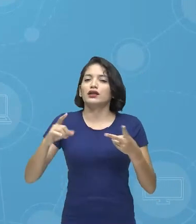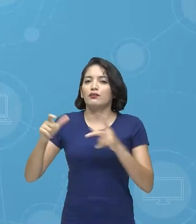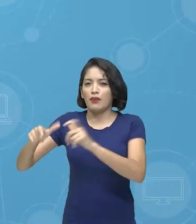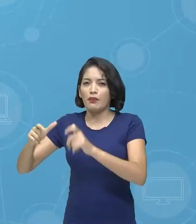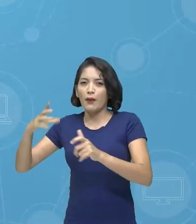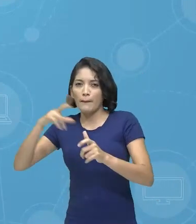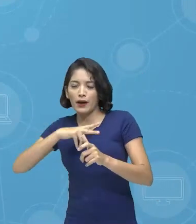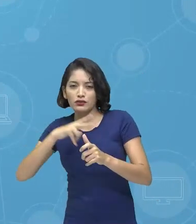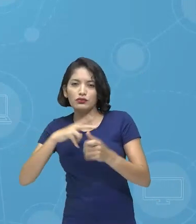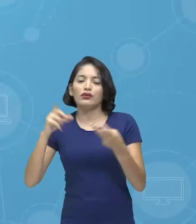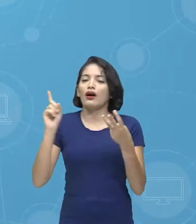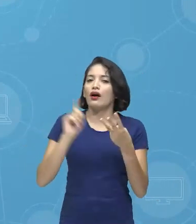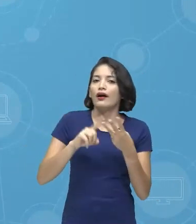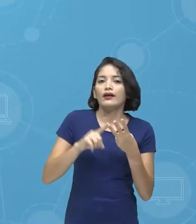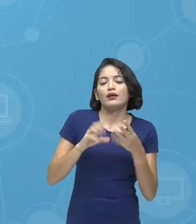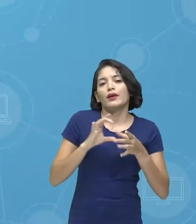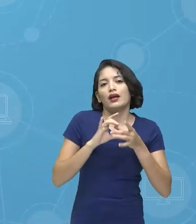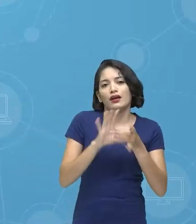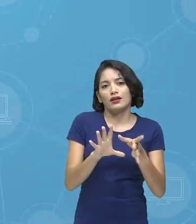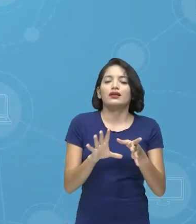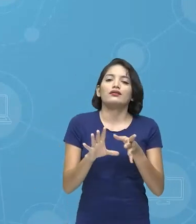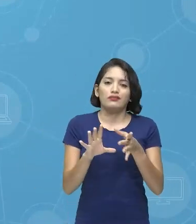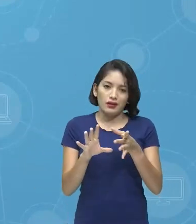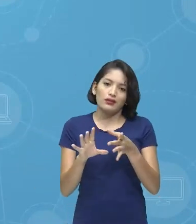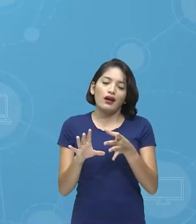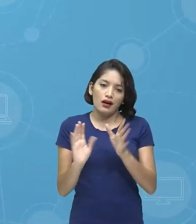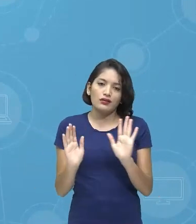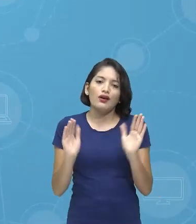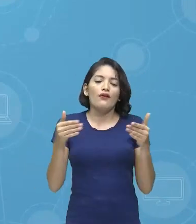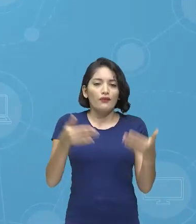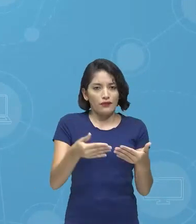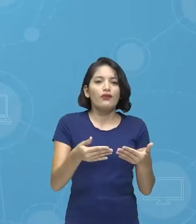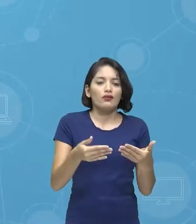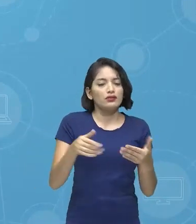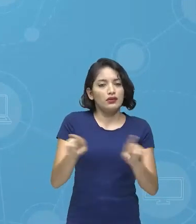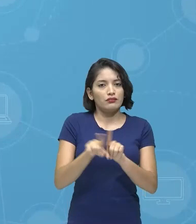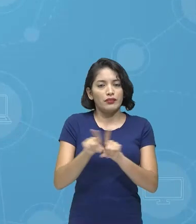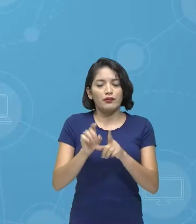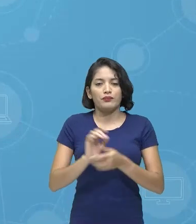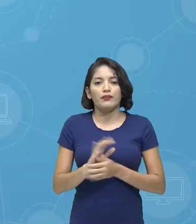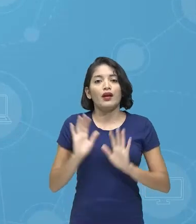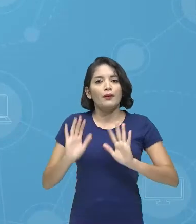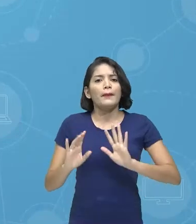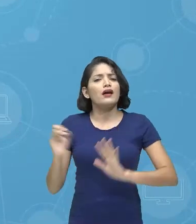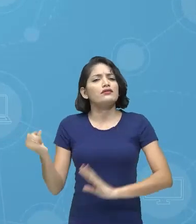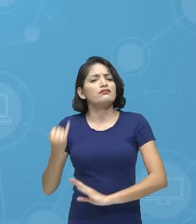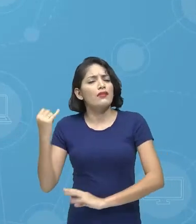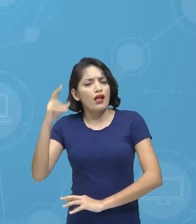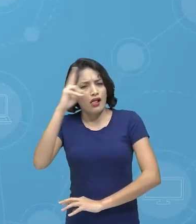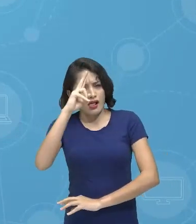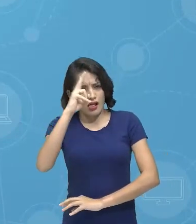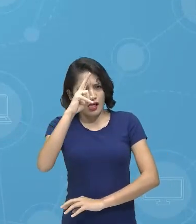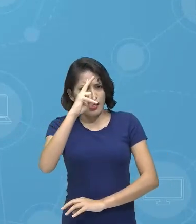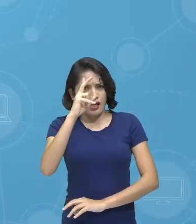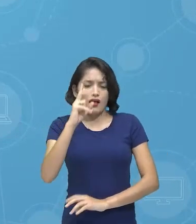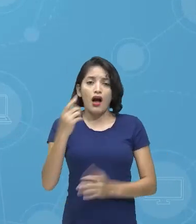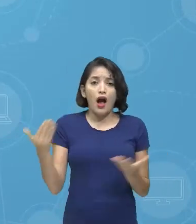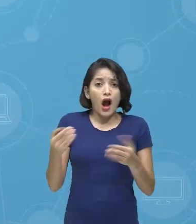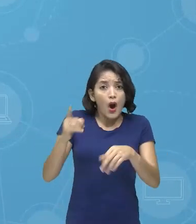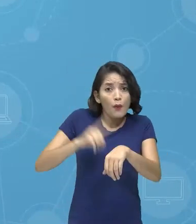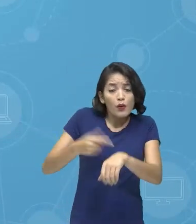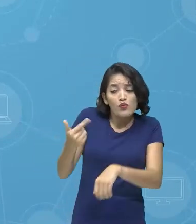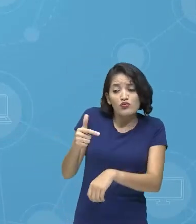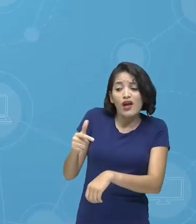privada, a questão da liberdade de imprensa vão estar instituídos aí. É importante lembrá-los que, nesse momento, eu não vou ter